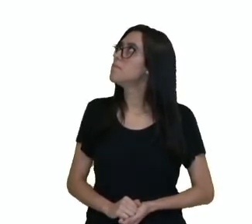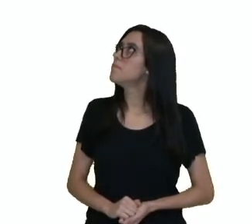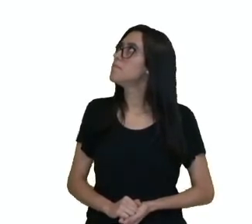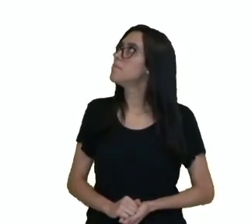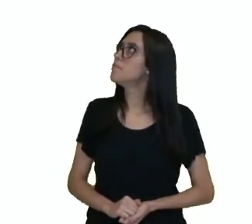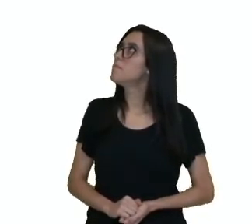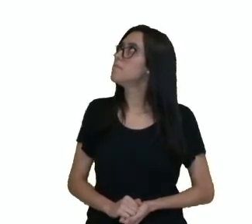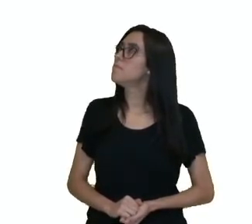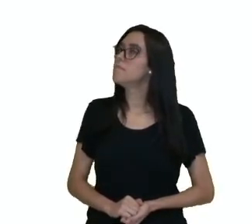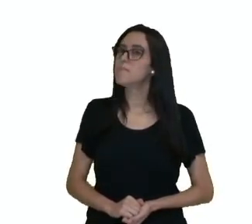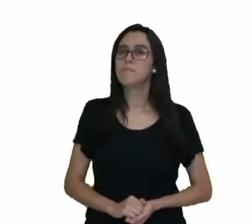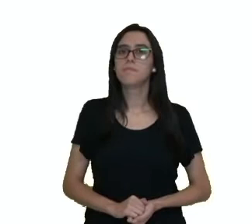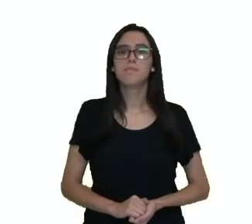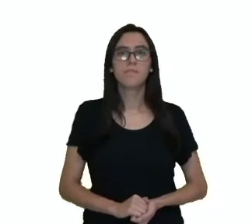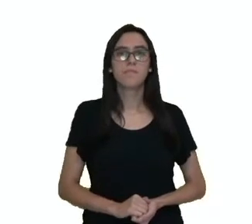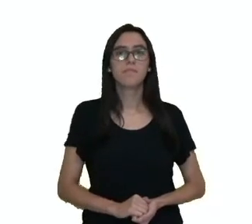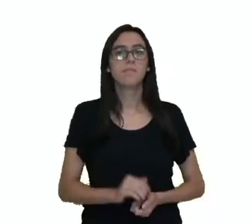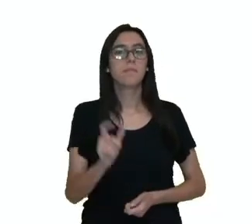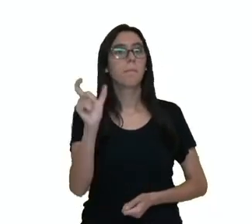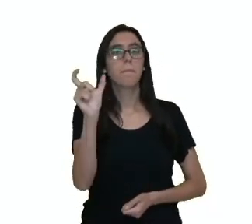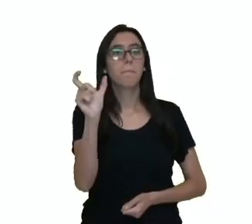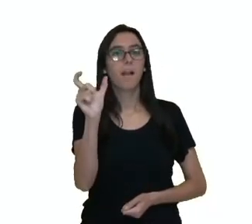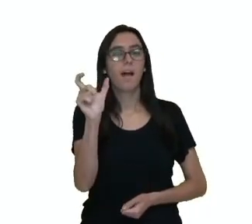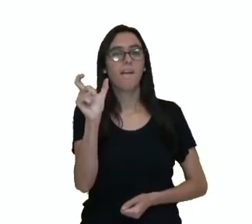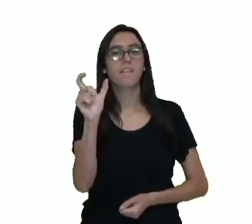E forma a palavra chocolate.